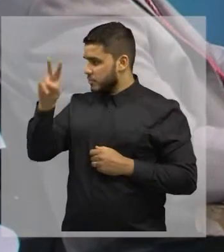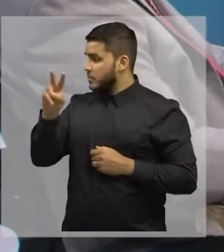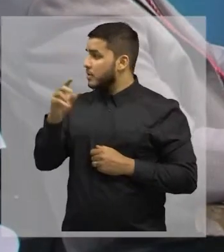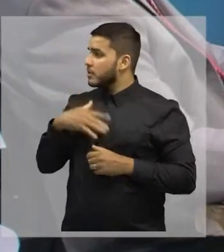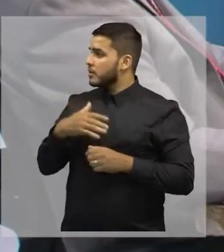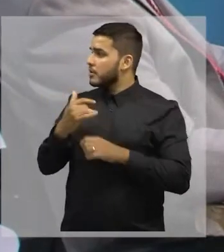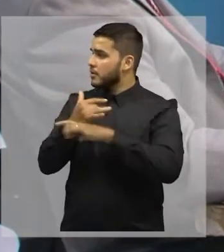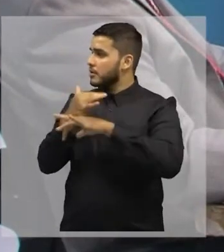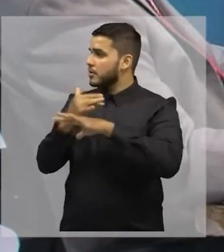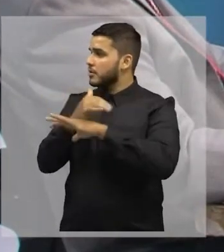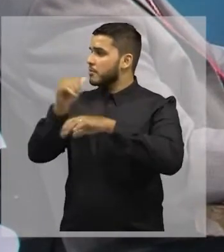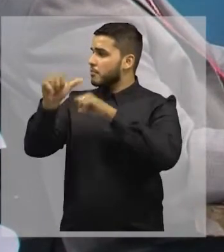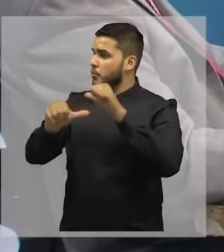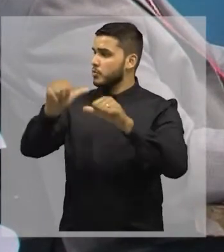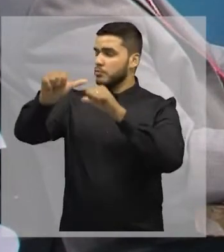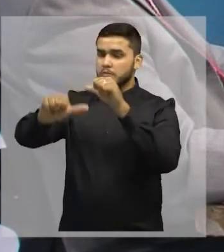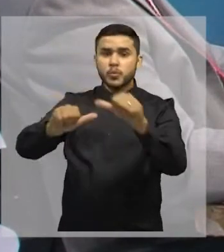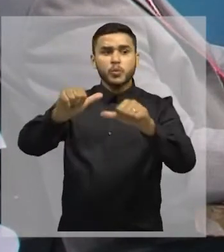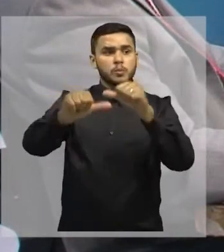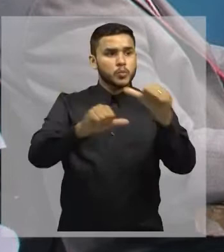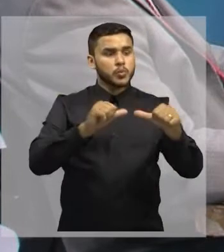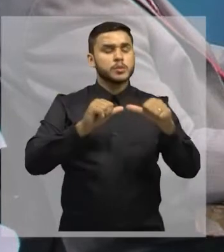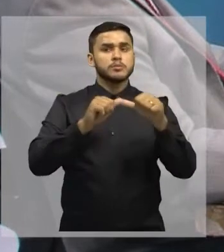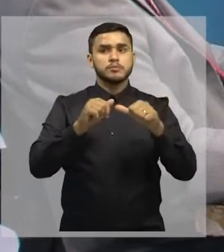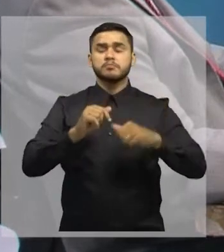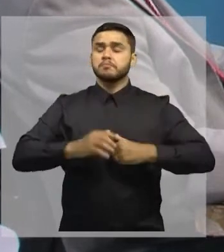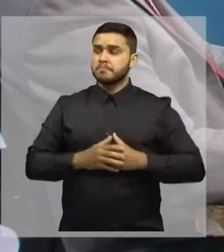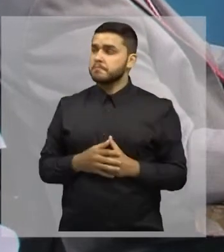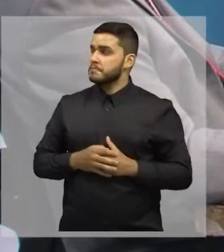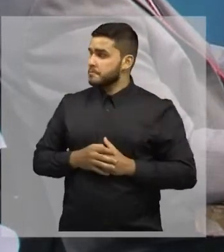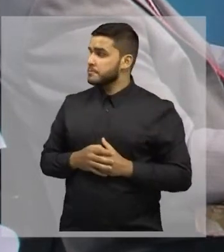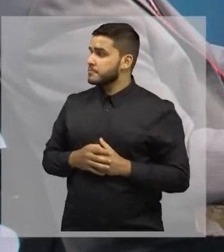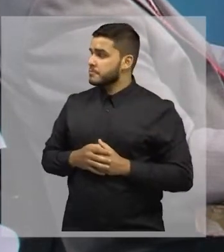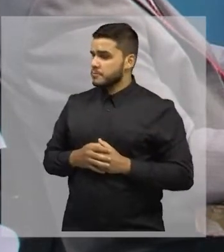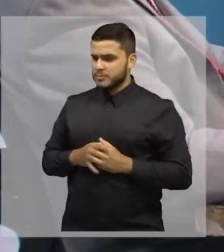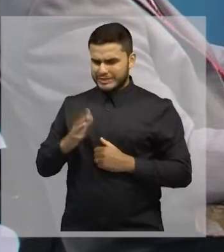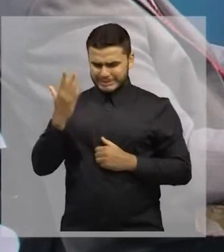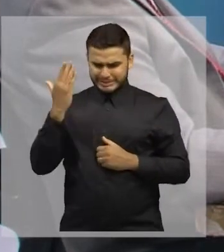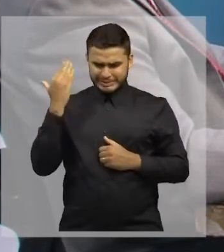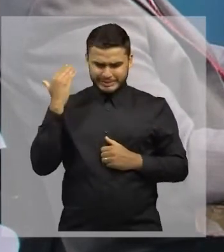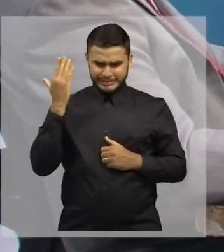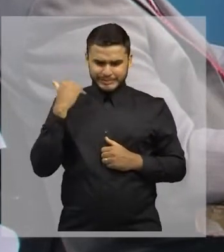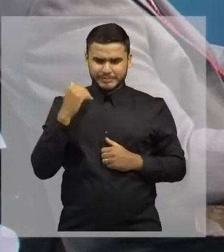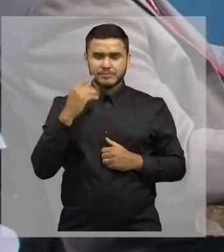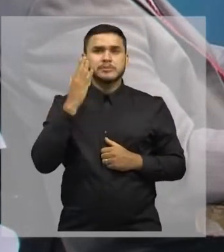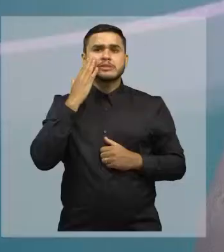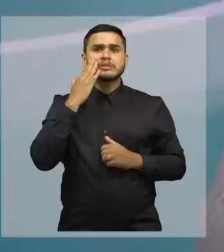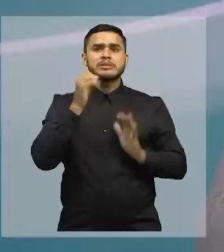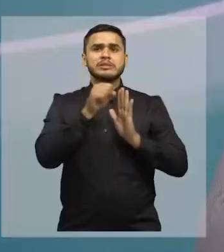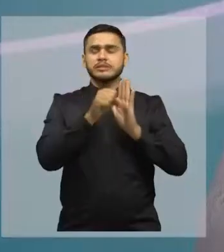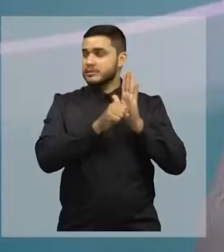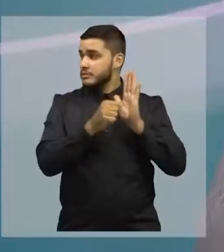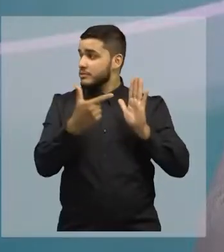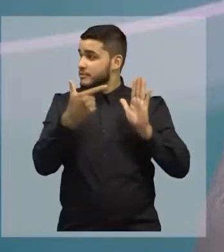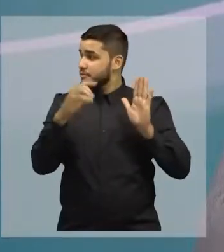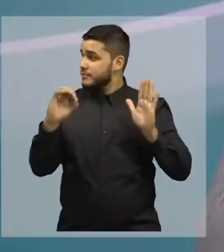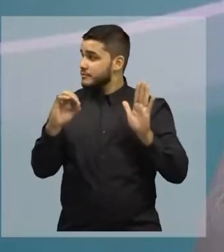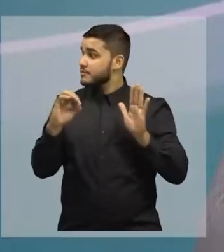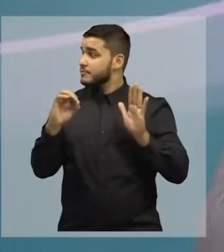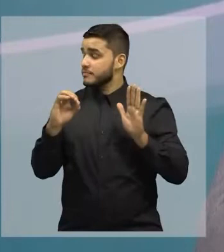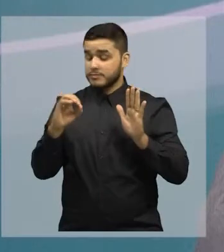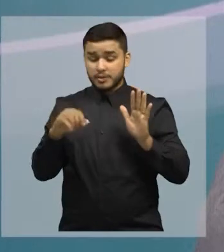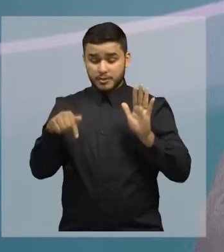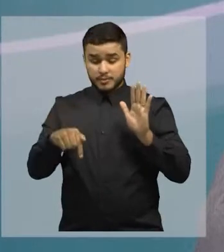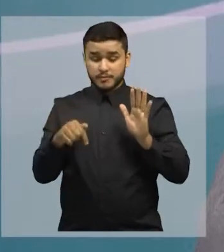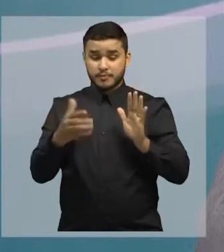significativas, né? Ainda lá no século XX. No século XXI, agora o prefeito Roberto Cláudio.